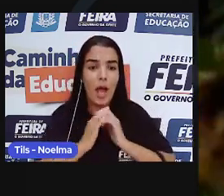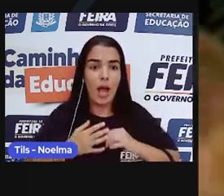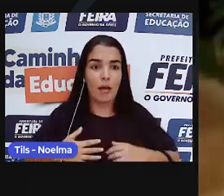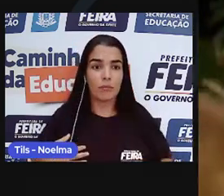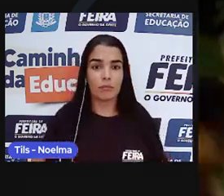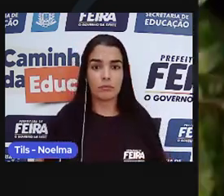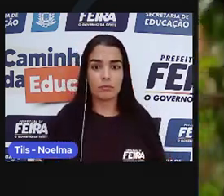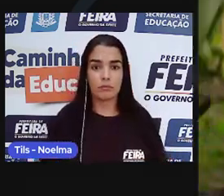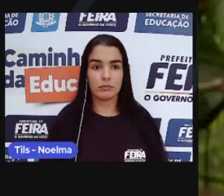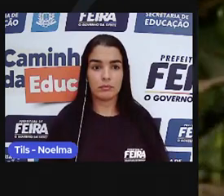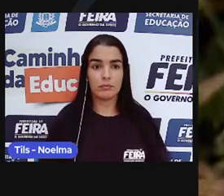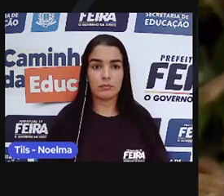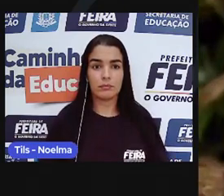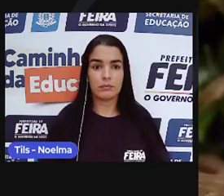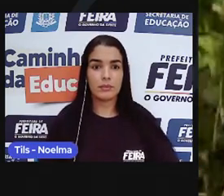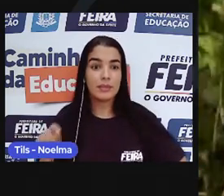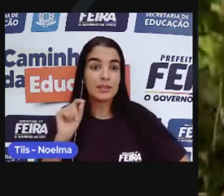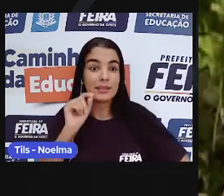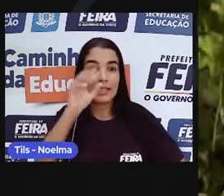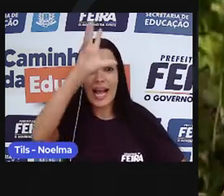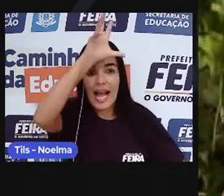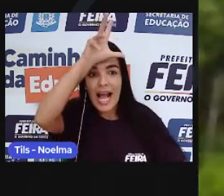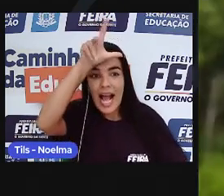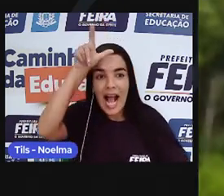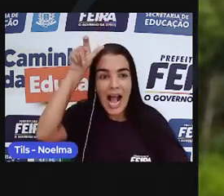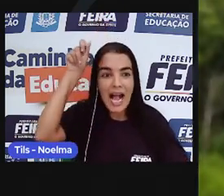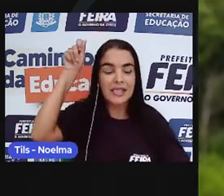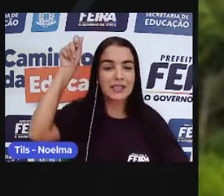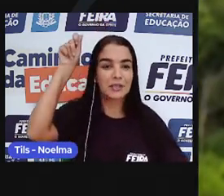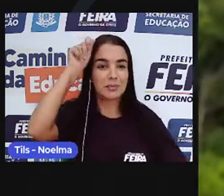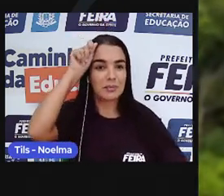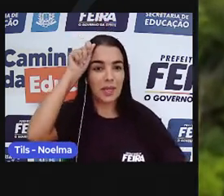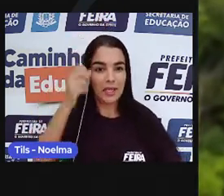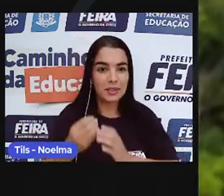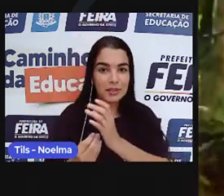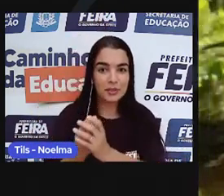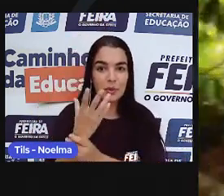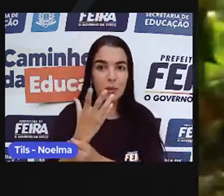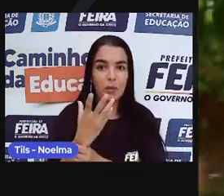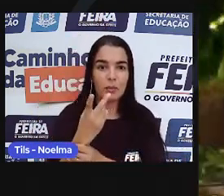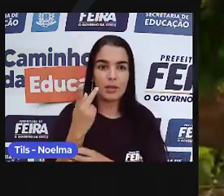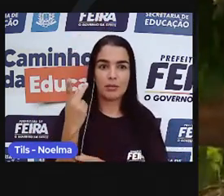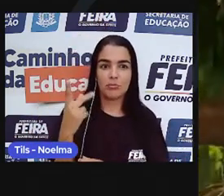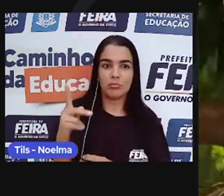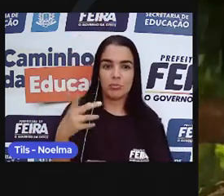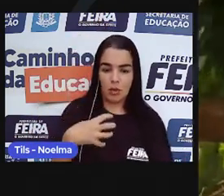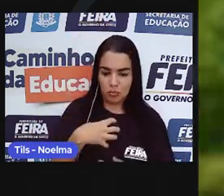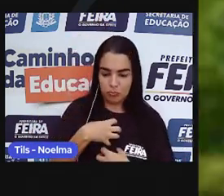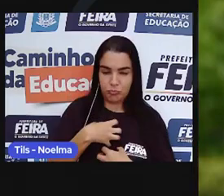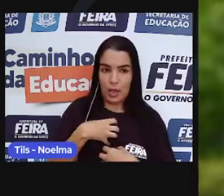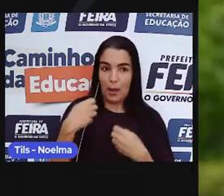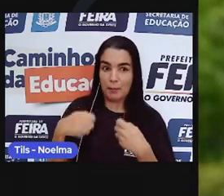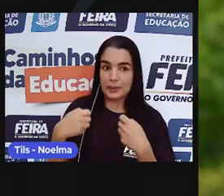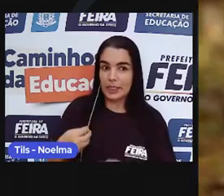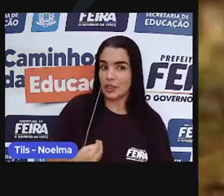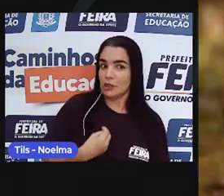E na Amazônia, descobrir seu lado selvagem? É questão de sobrevivência.